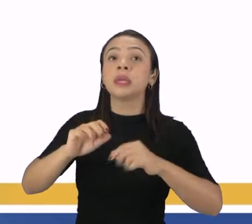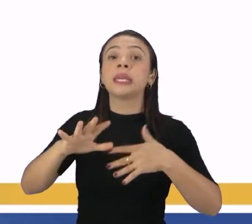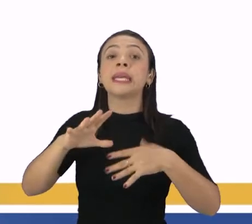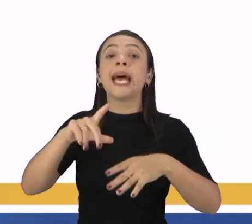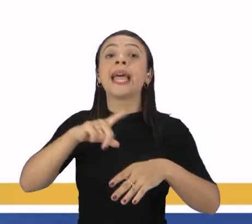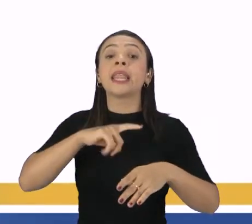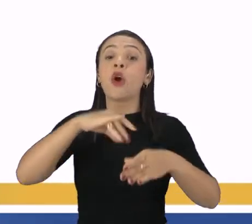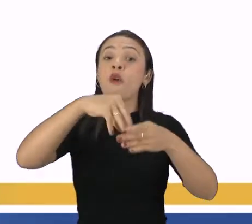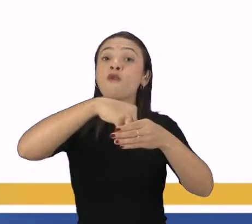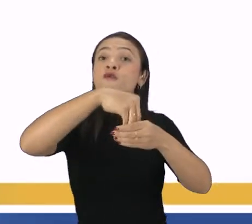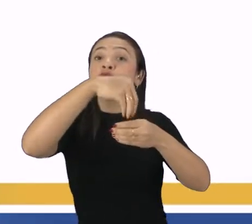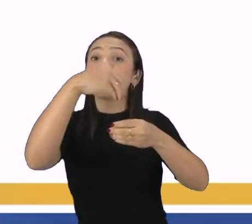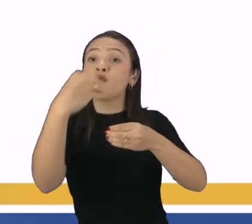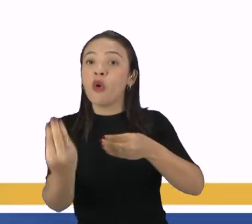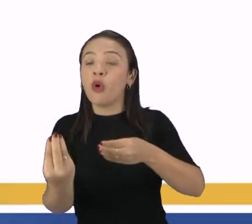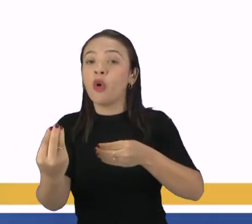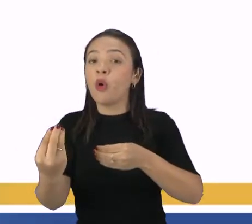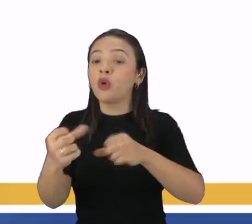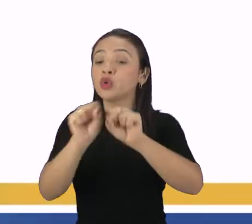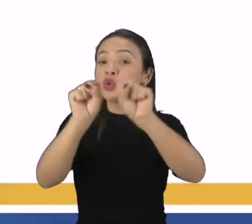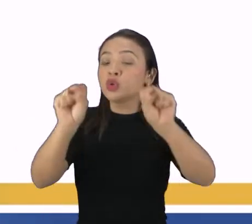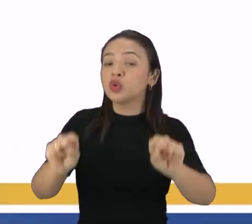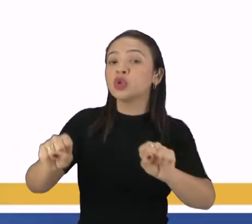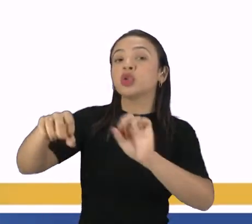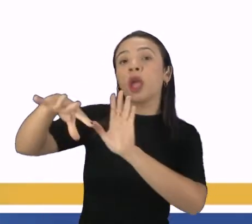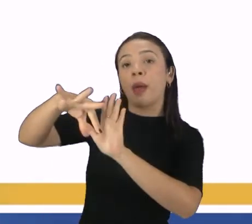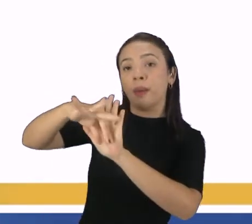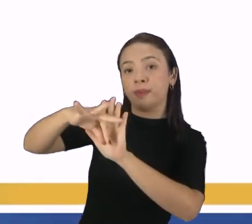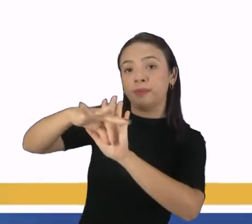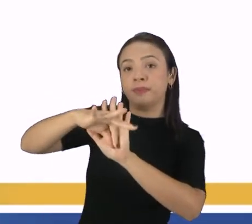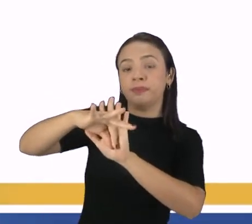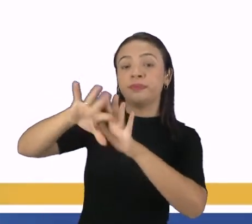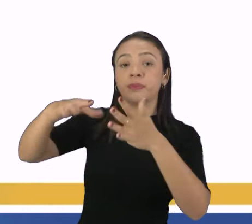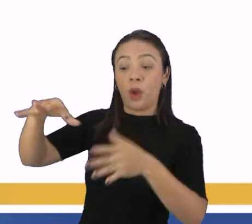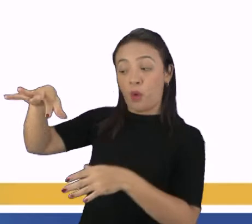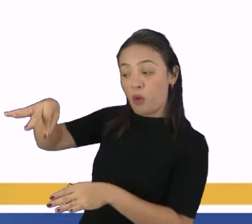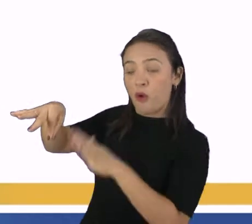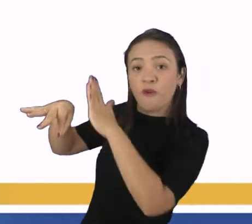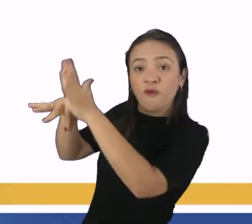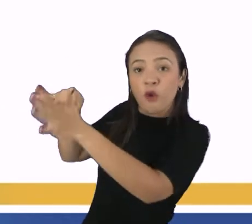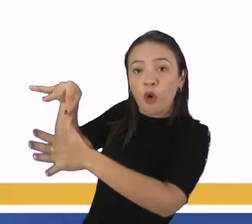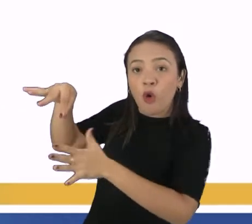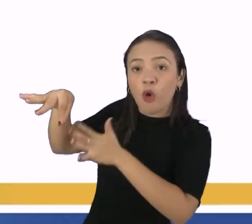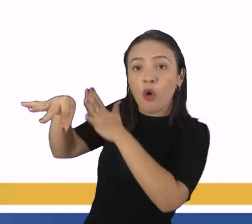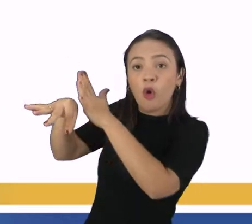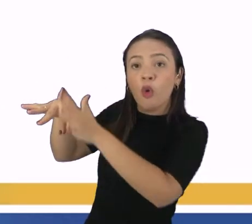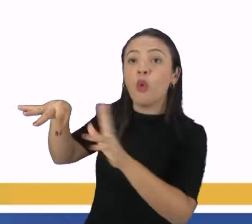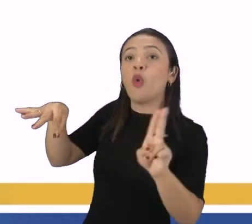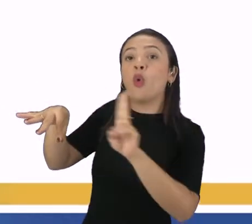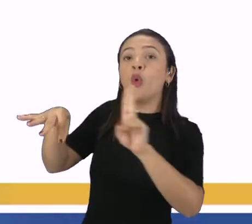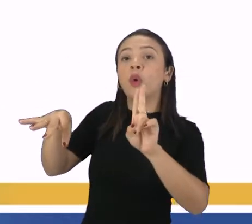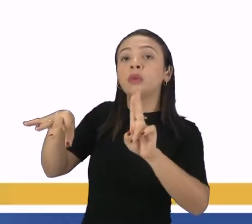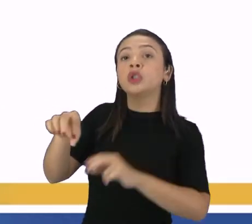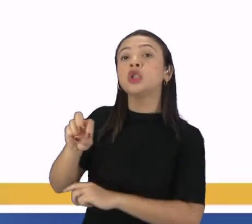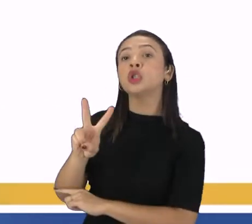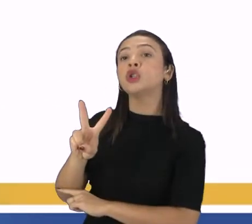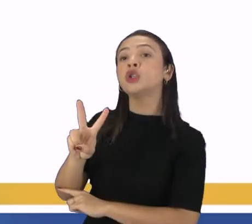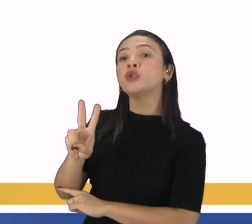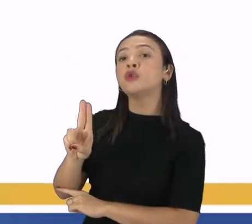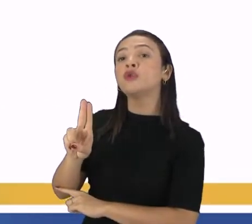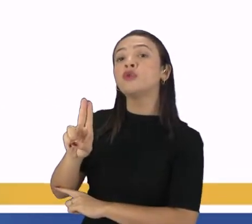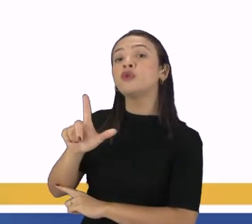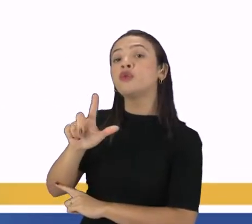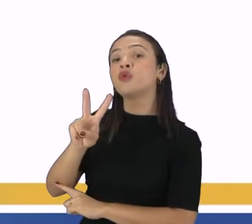a parte externa, do sistema reprodutor feminino. E essa parte externa como um todo, ela recebe o nome de